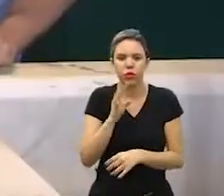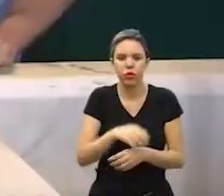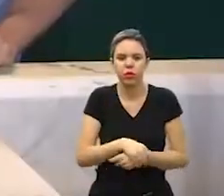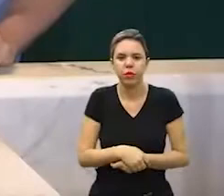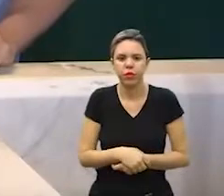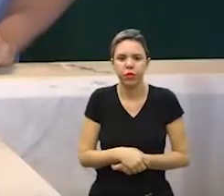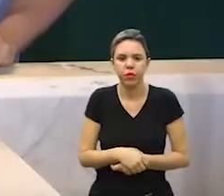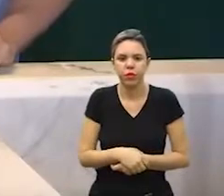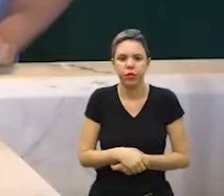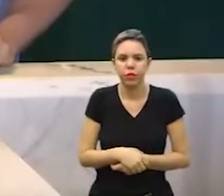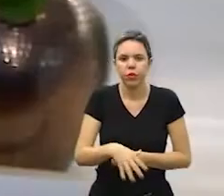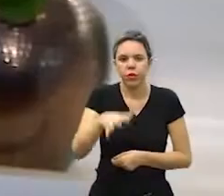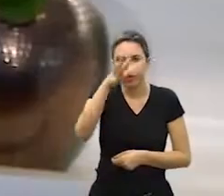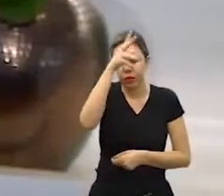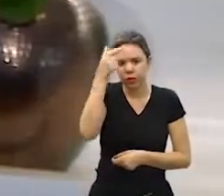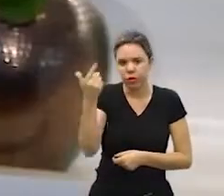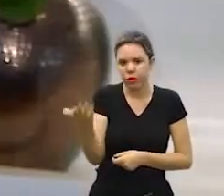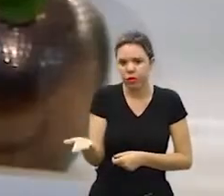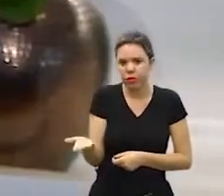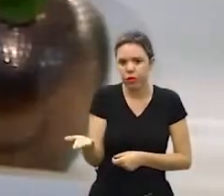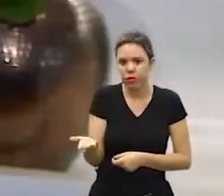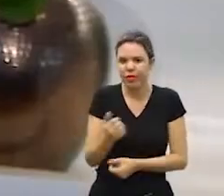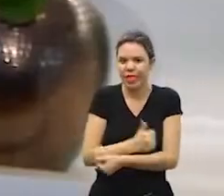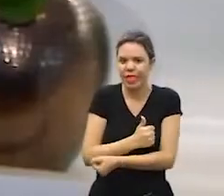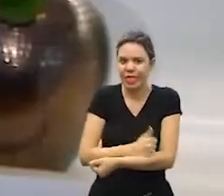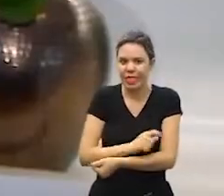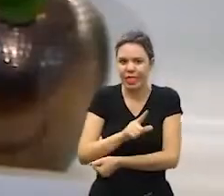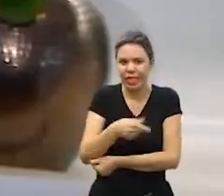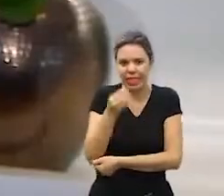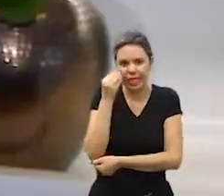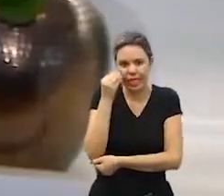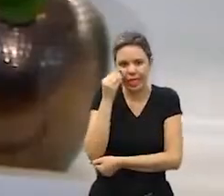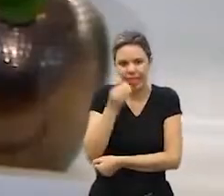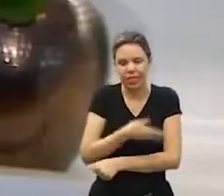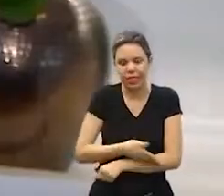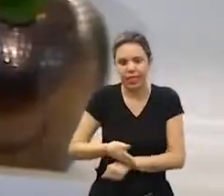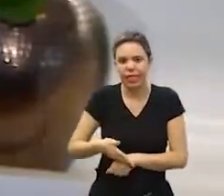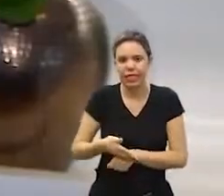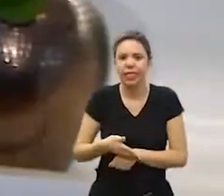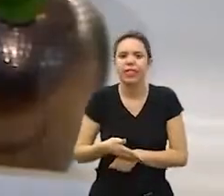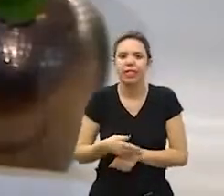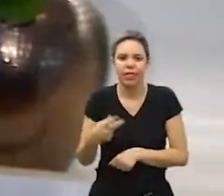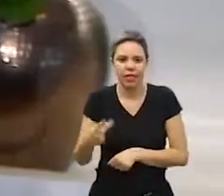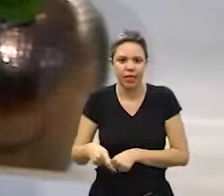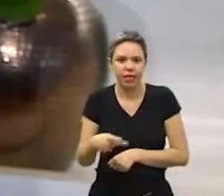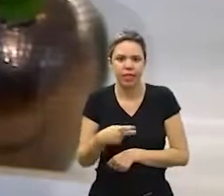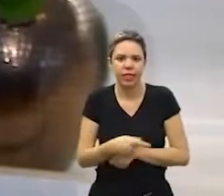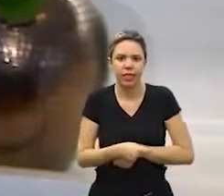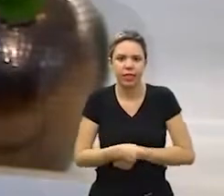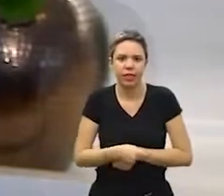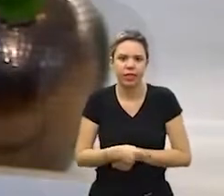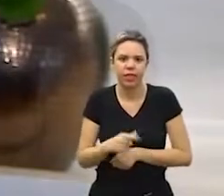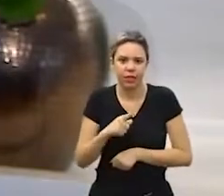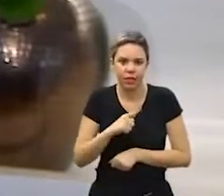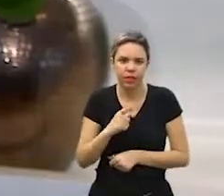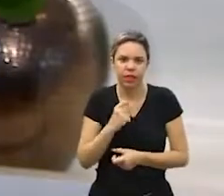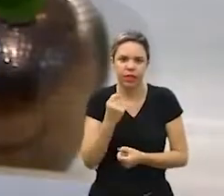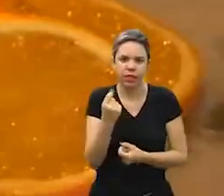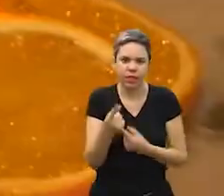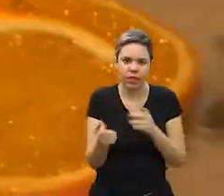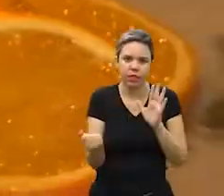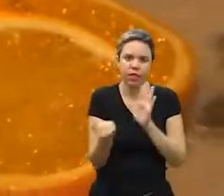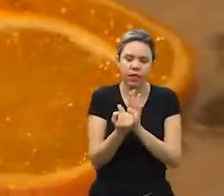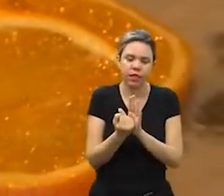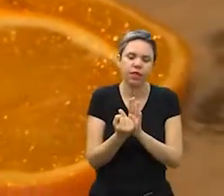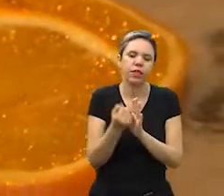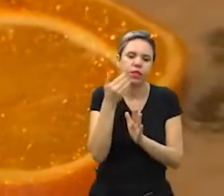né? Mas o verde de gengibre, eu vou te falar, a gente vicia depois que a gente acostuma a experimentar ele. Tem algumas marcas